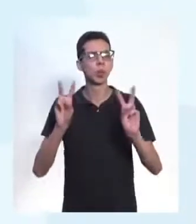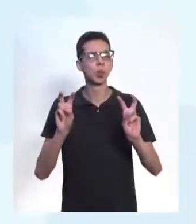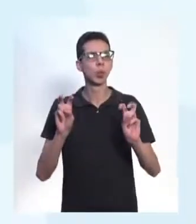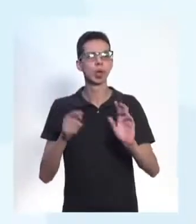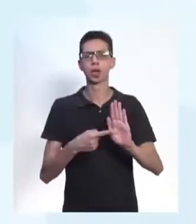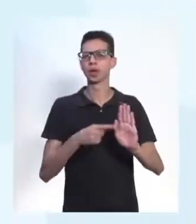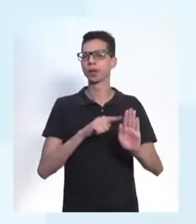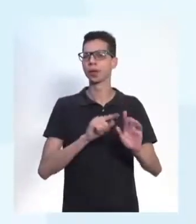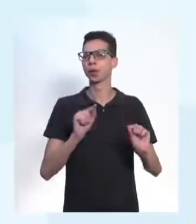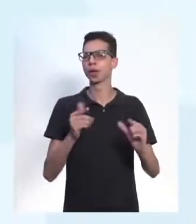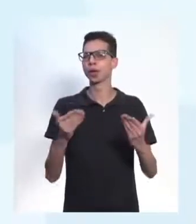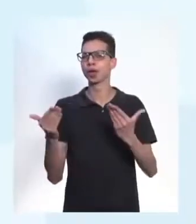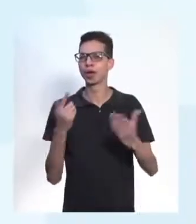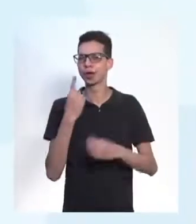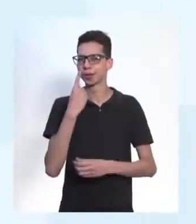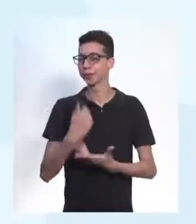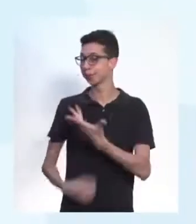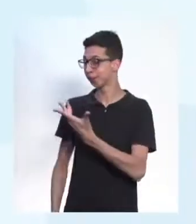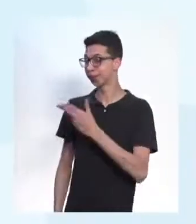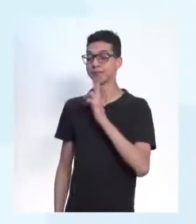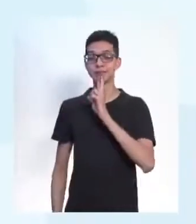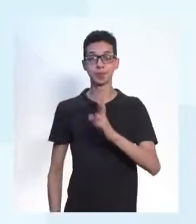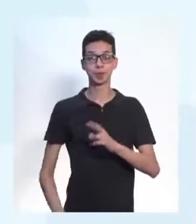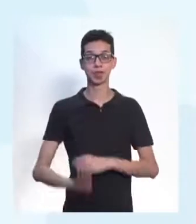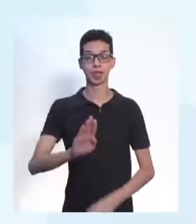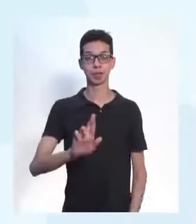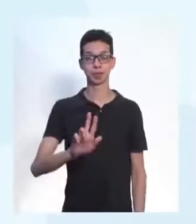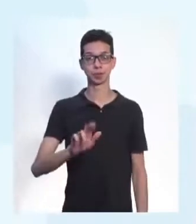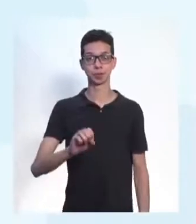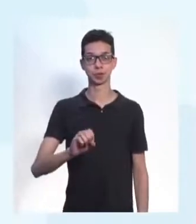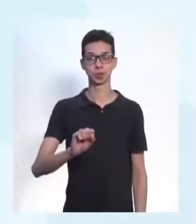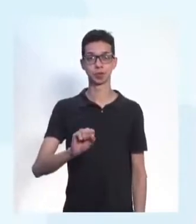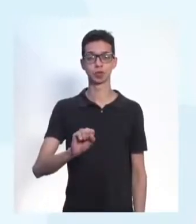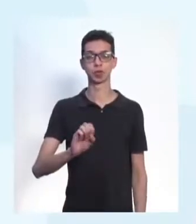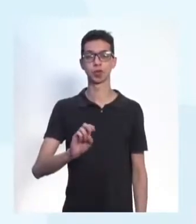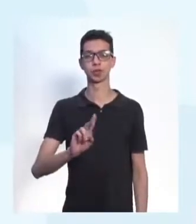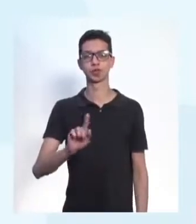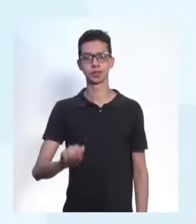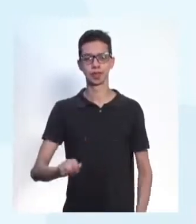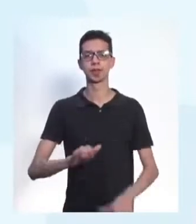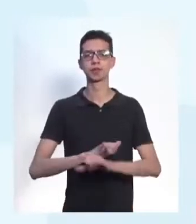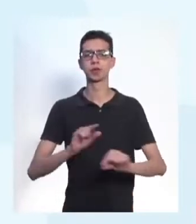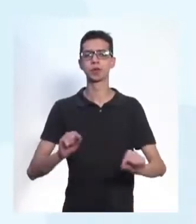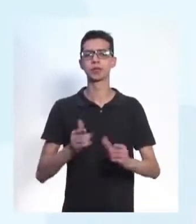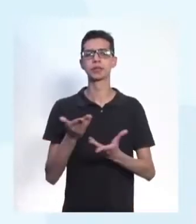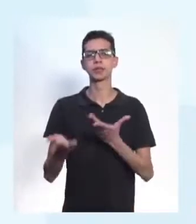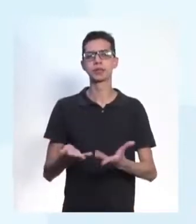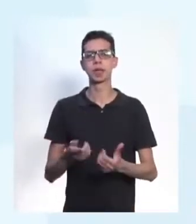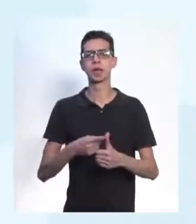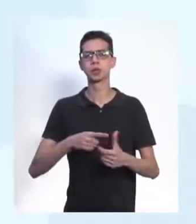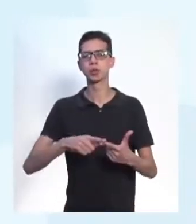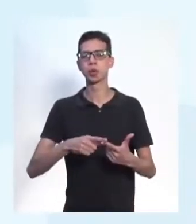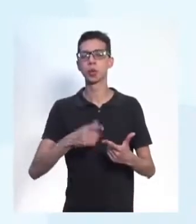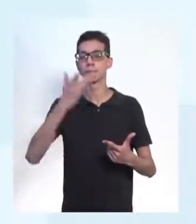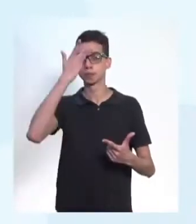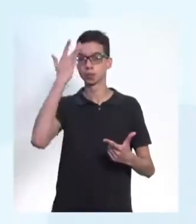ano? Tem uma resposta aqui do Bruno Souza. Olha que legal. Servo, um lacaio, um